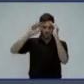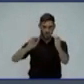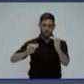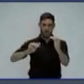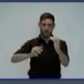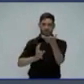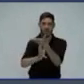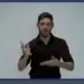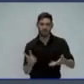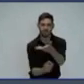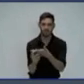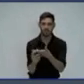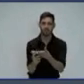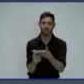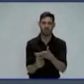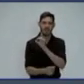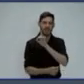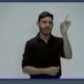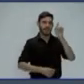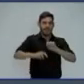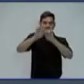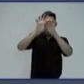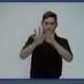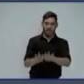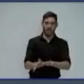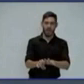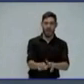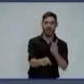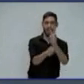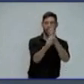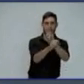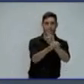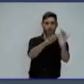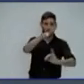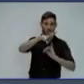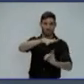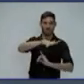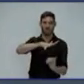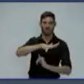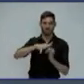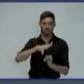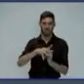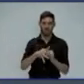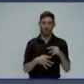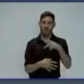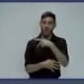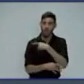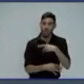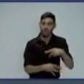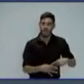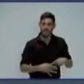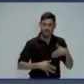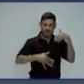próximo, com a bênção de Deus e a proteção das instituições, um presidente